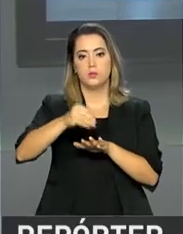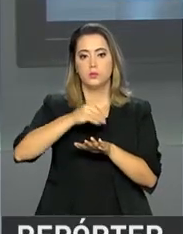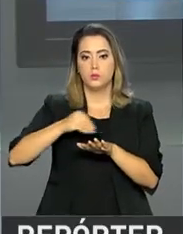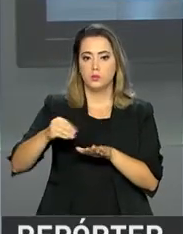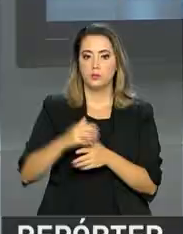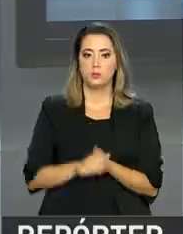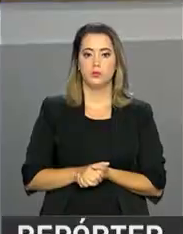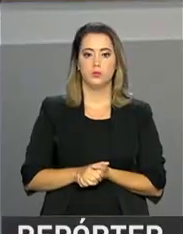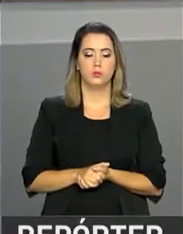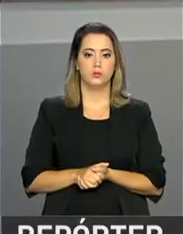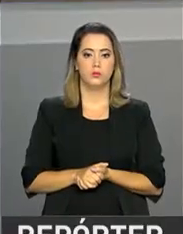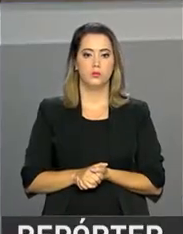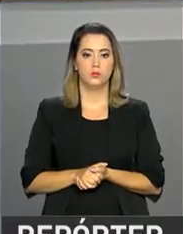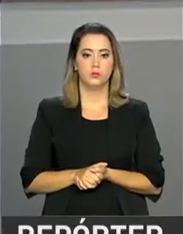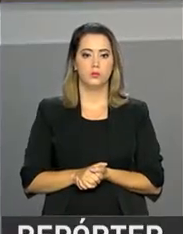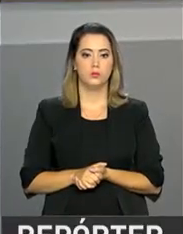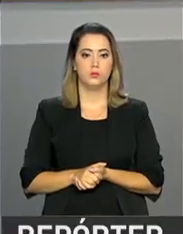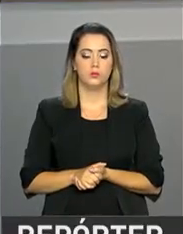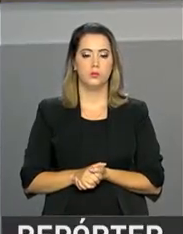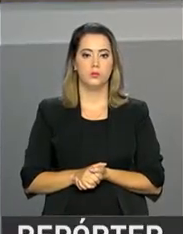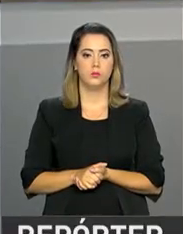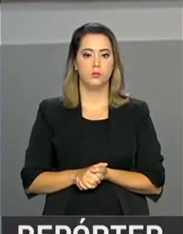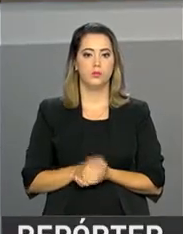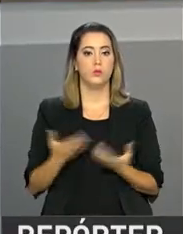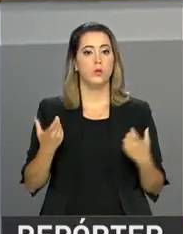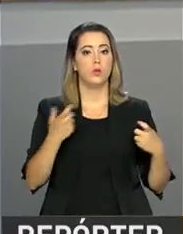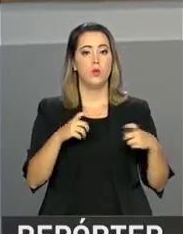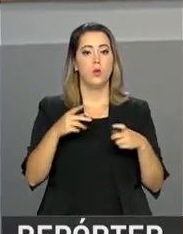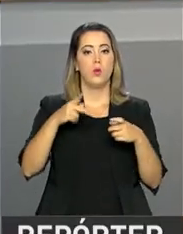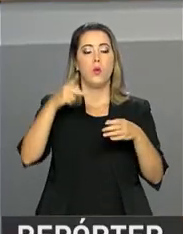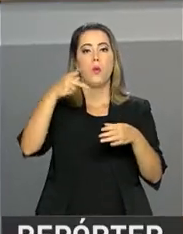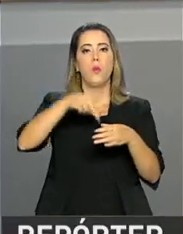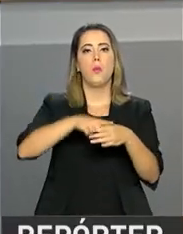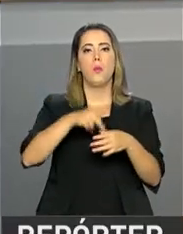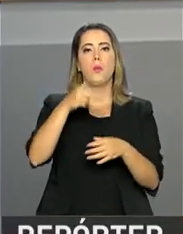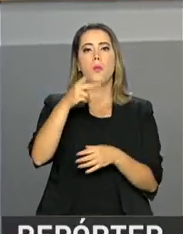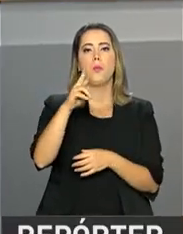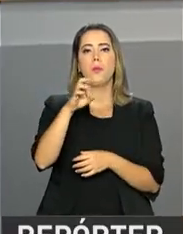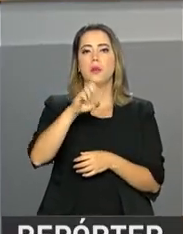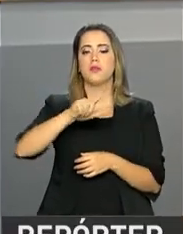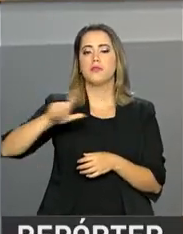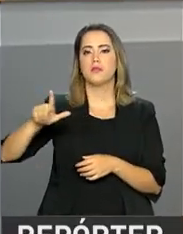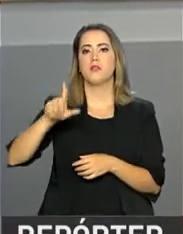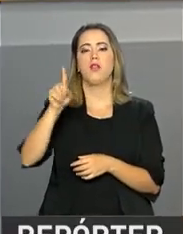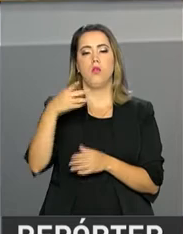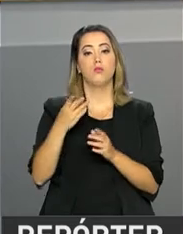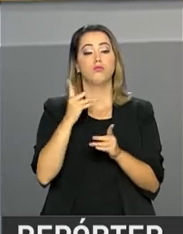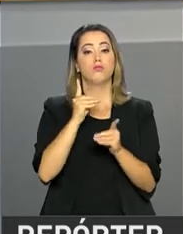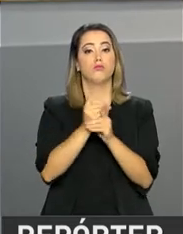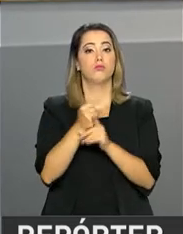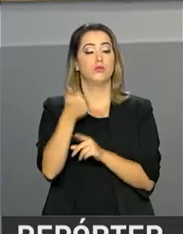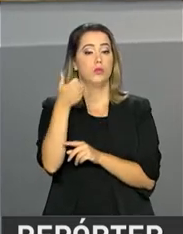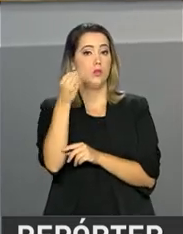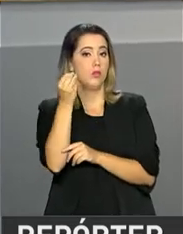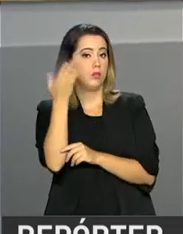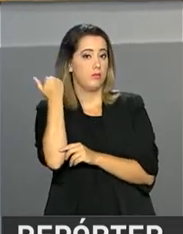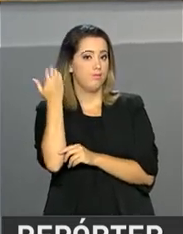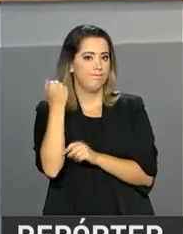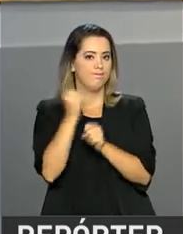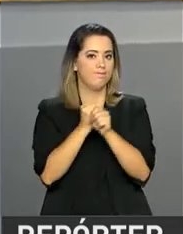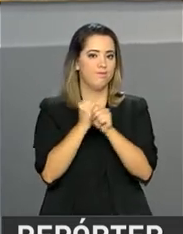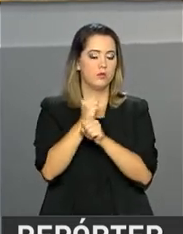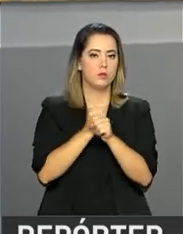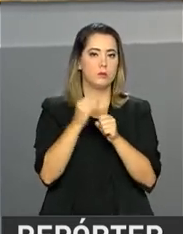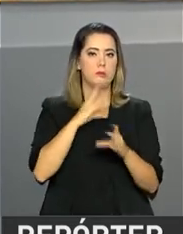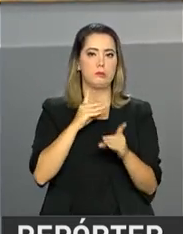informações o pré sal brasileiro foi descoberto há cerca de uma década ea estimativa é de que exista uma reserva de